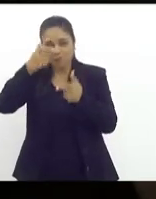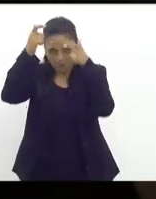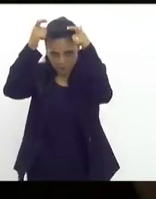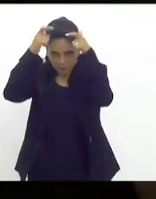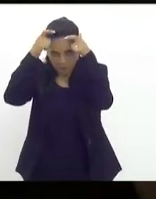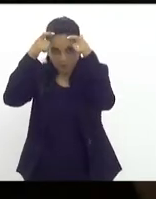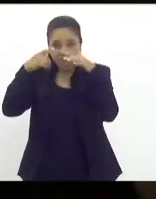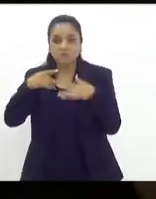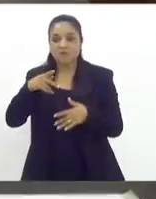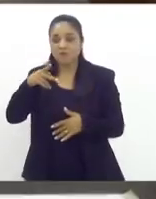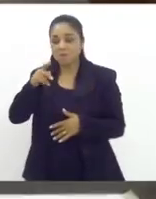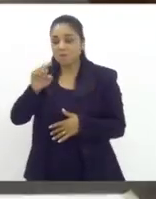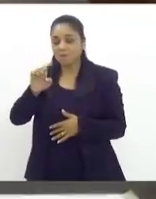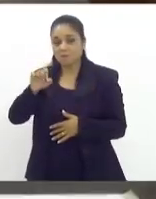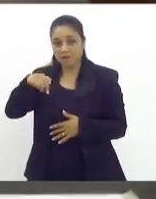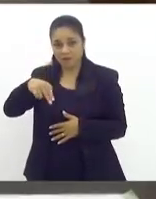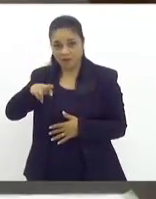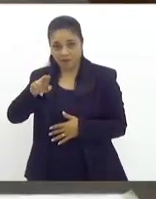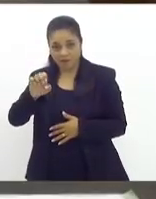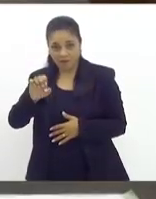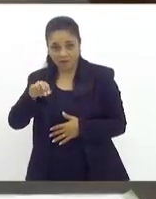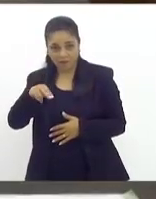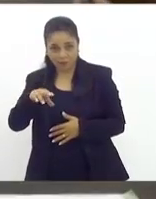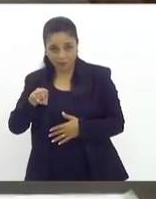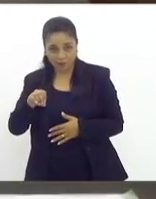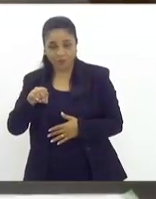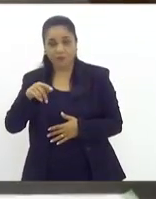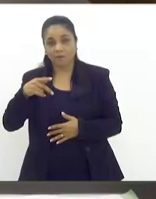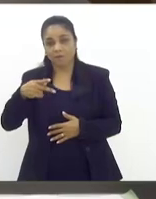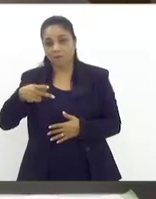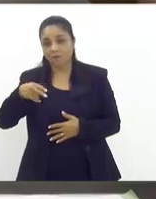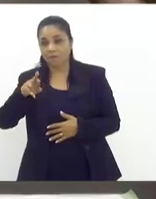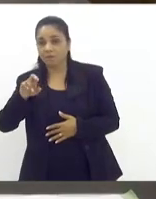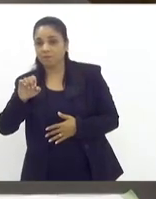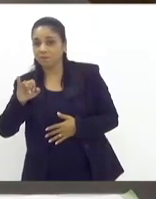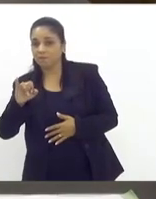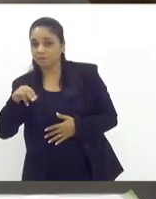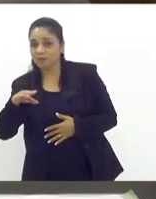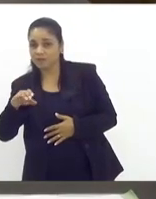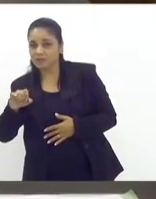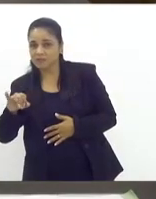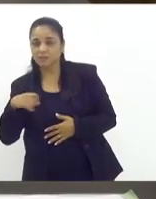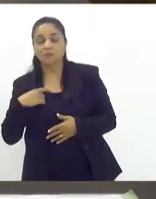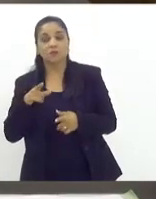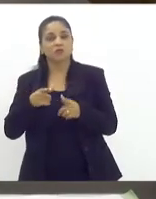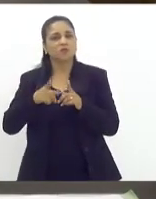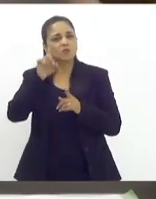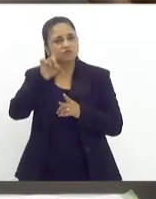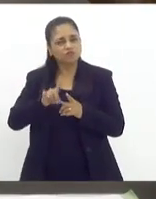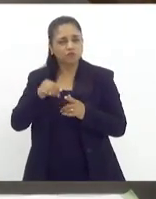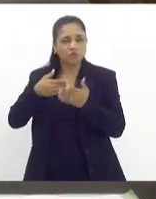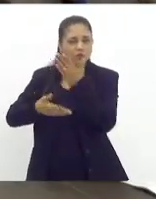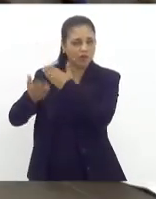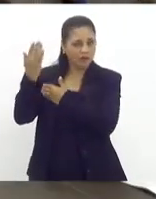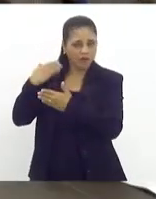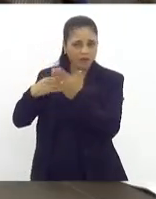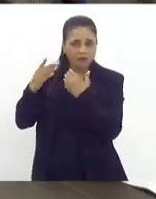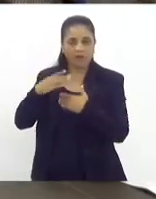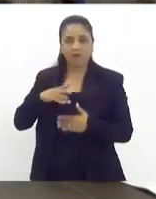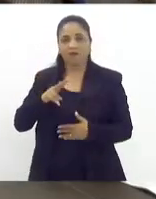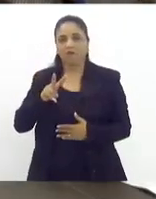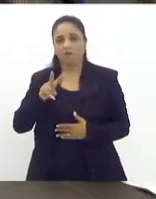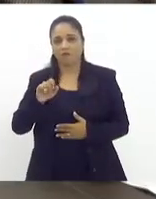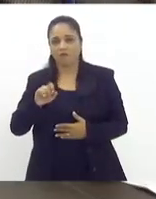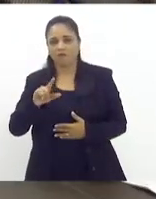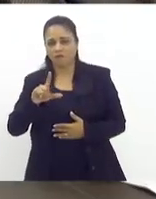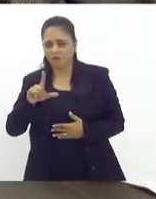não sei se vocês sabem que um fã do Baobá, deputado Luiz Paulo, é o nosso antigo diretor-geral, Wagner Victor, que recém plantou